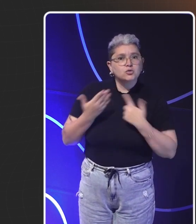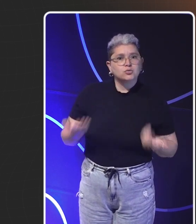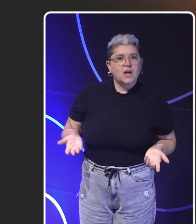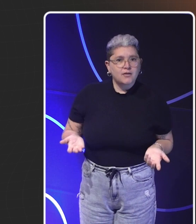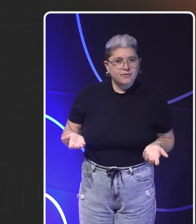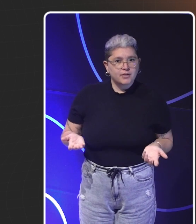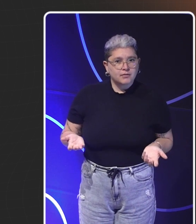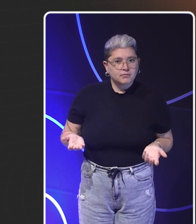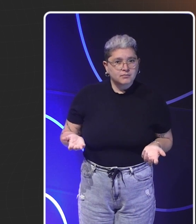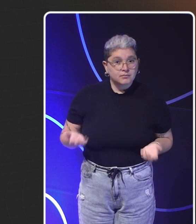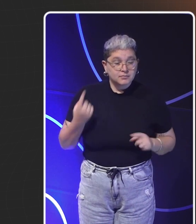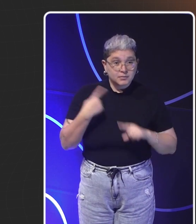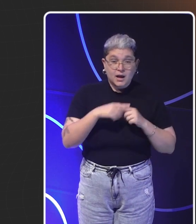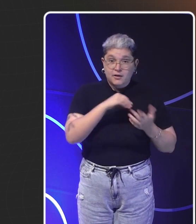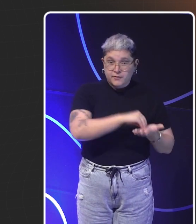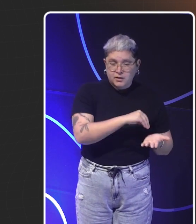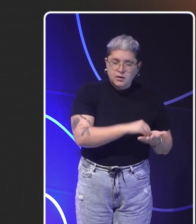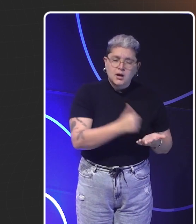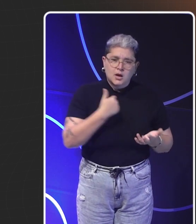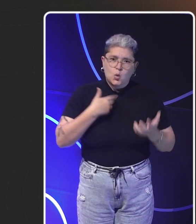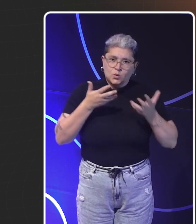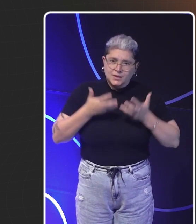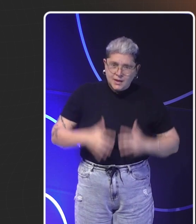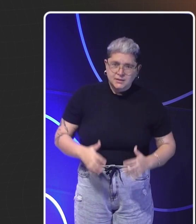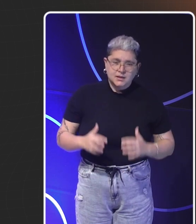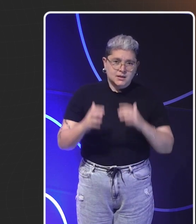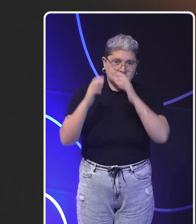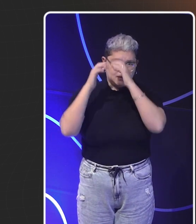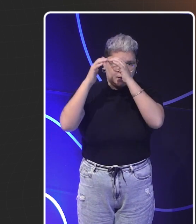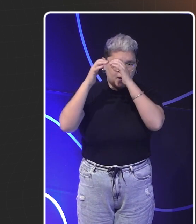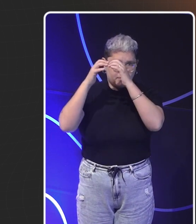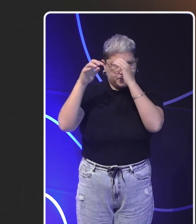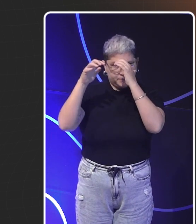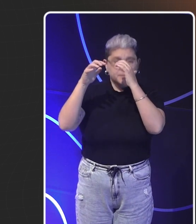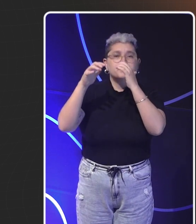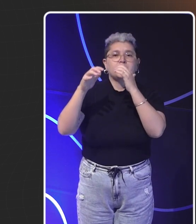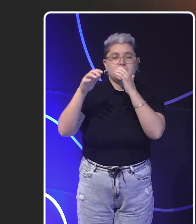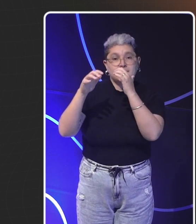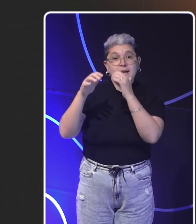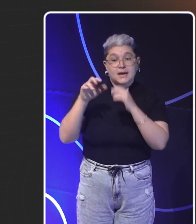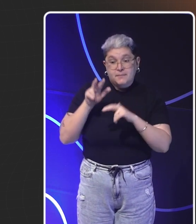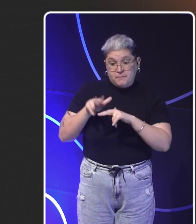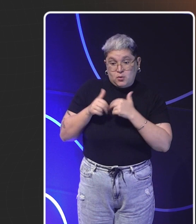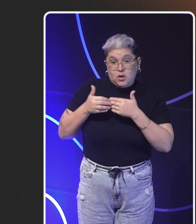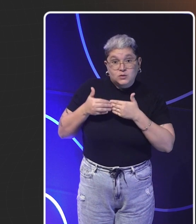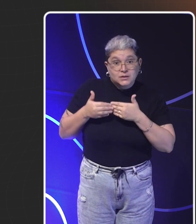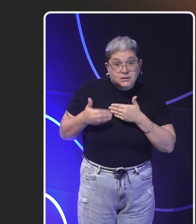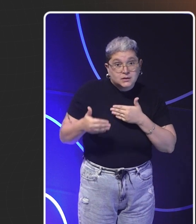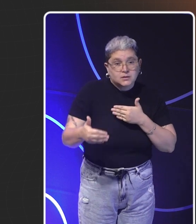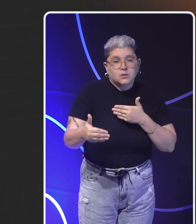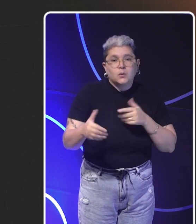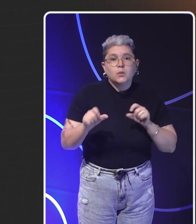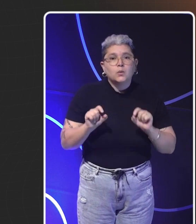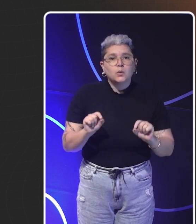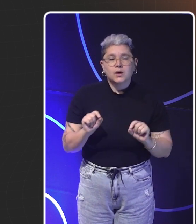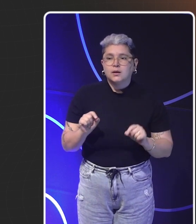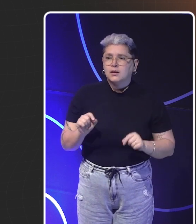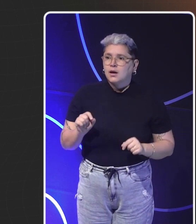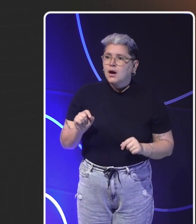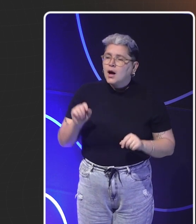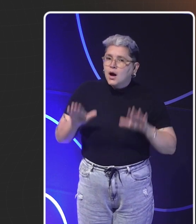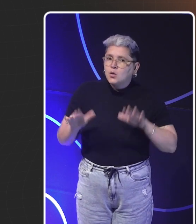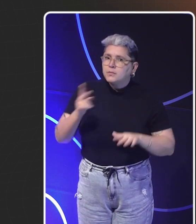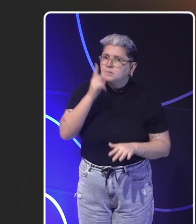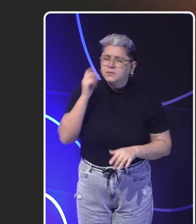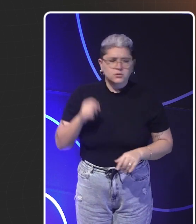de acessibilidade. Eu nasci com paralisia cerebral e, por isso, alguns estigmas foram colocados em cima de